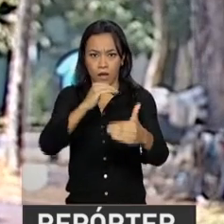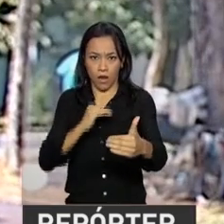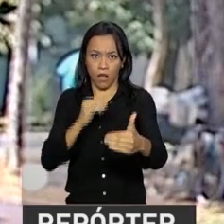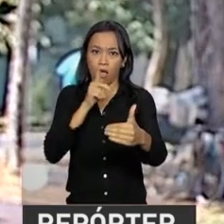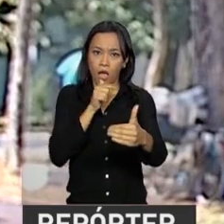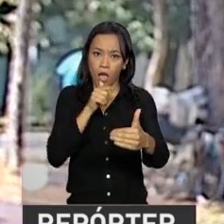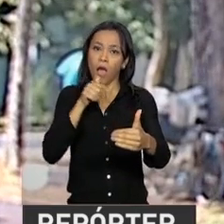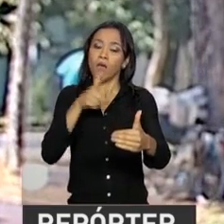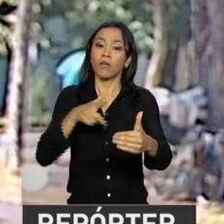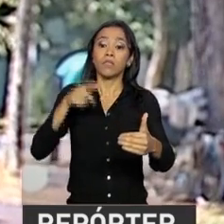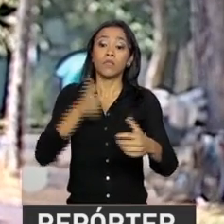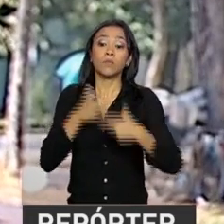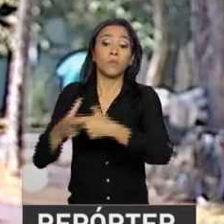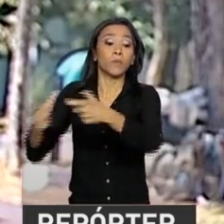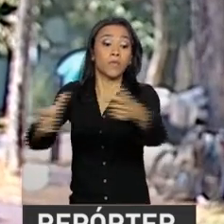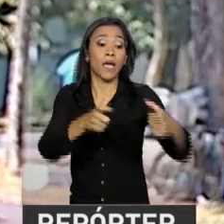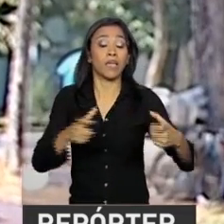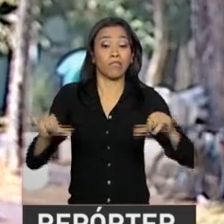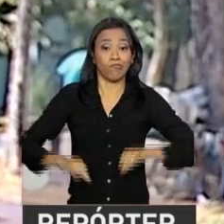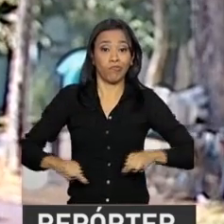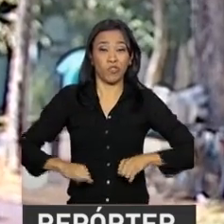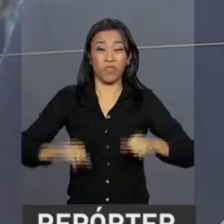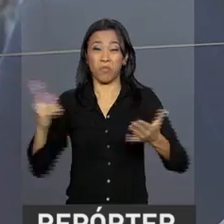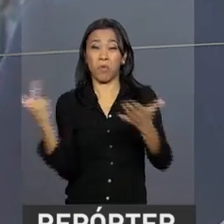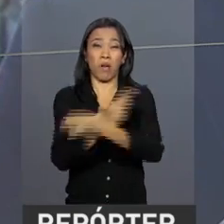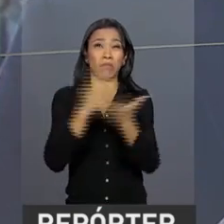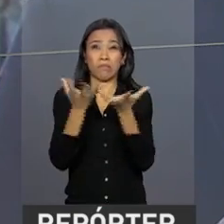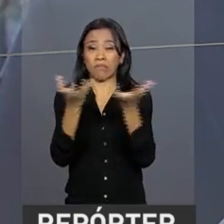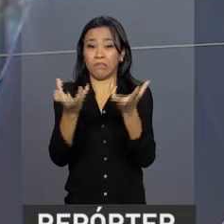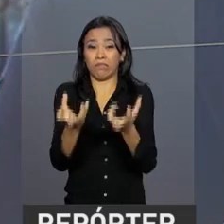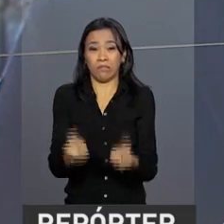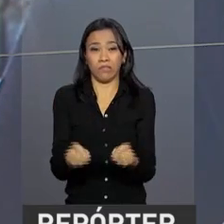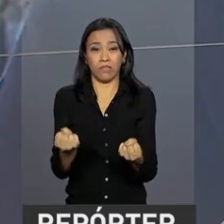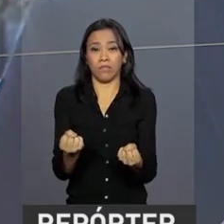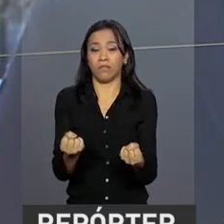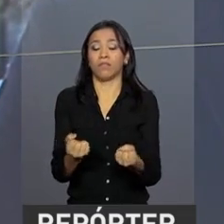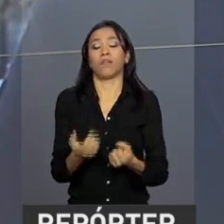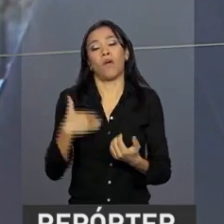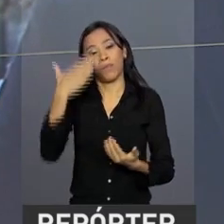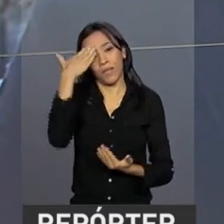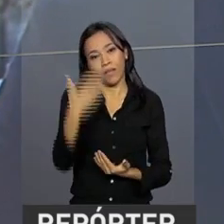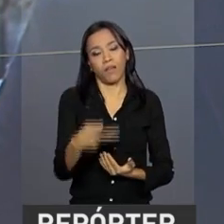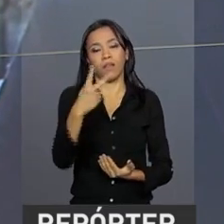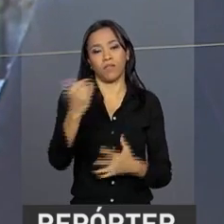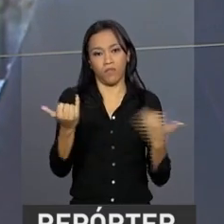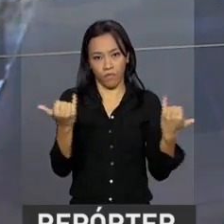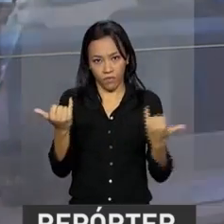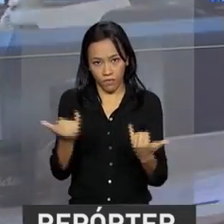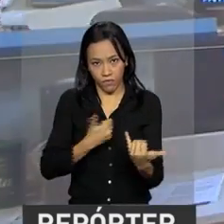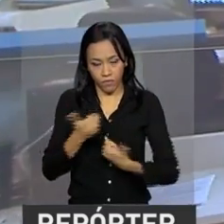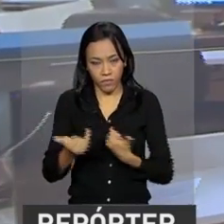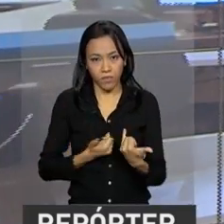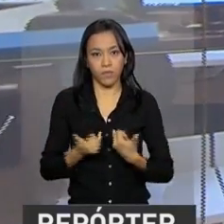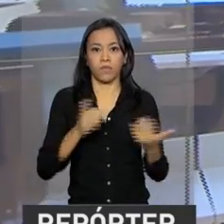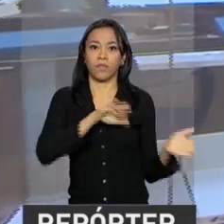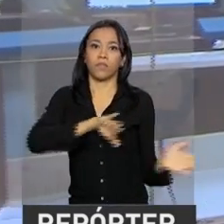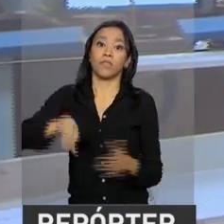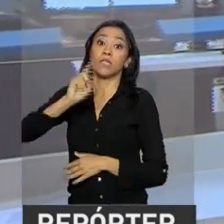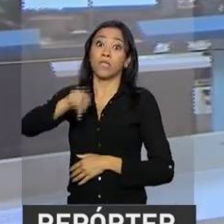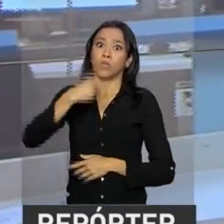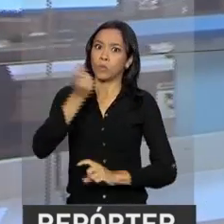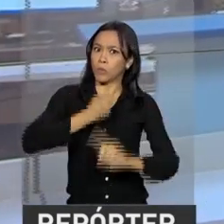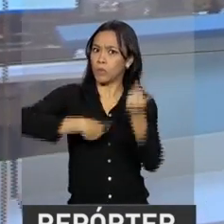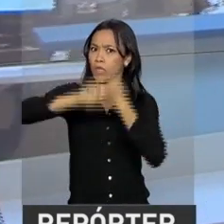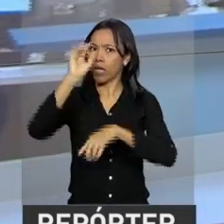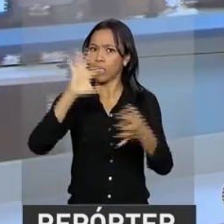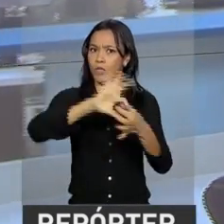que foram afetadas pela seca e pela estiagem Renata Obrigada Gabriela pelas suas informações ao vivo e depois do sucesso dos